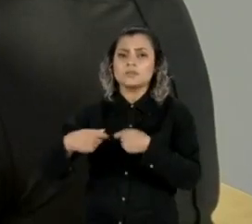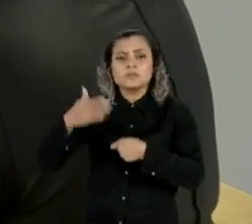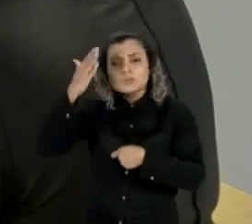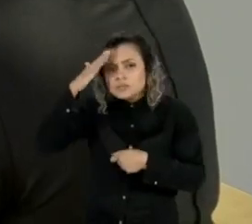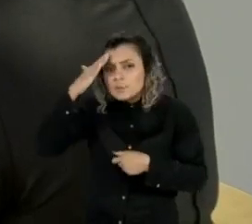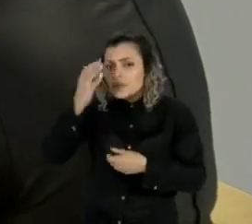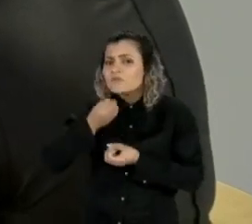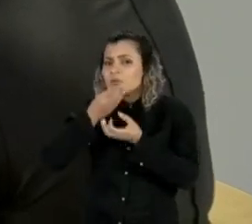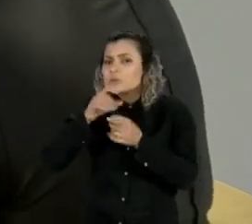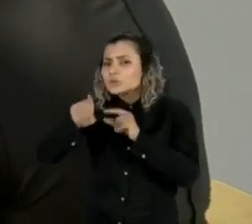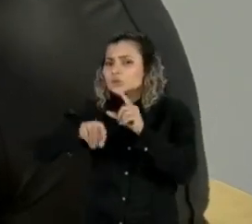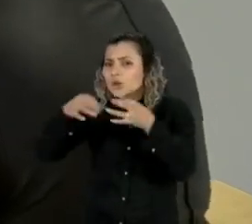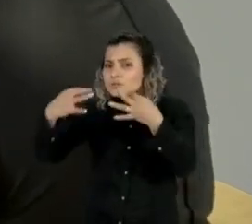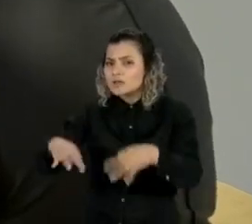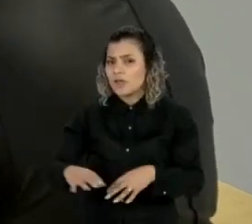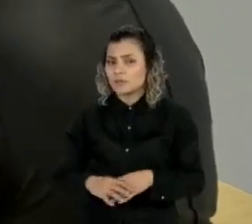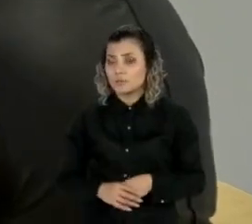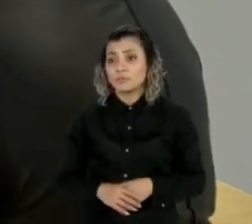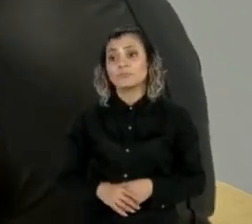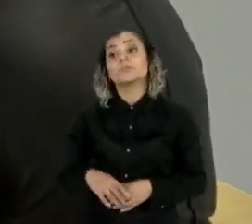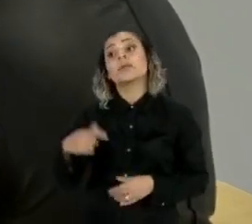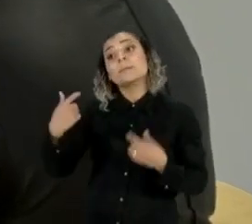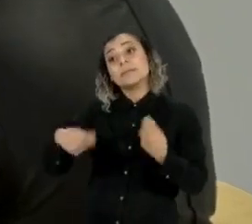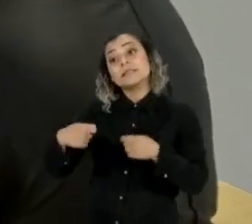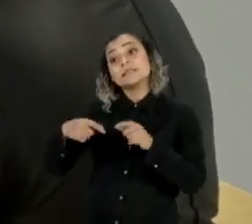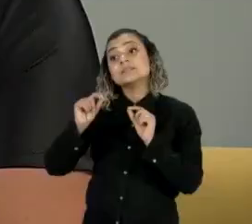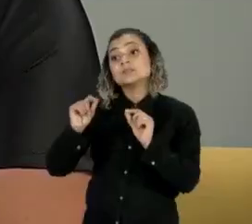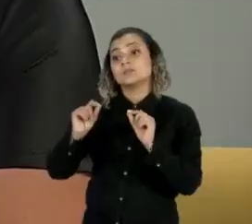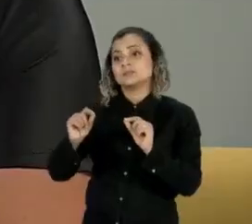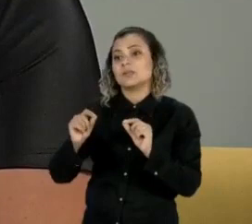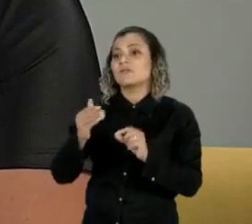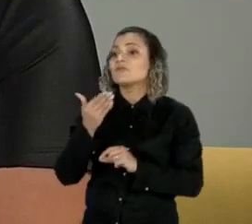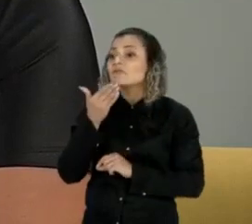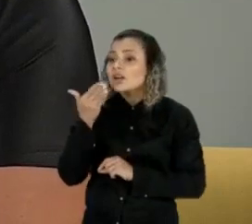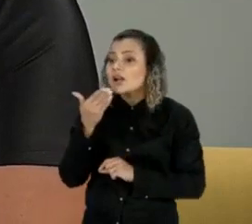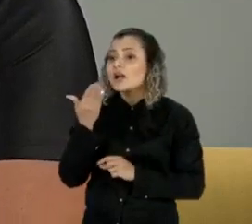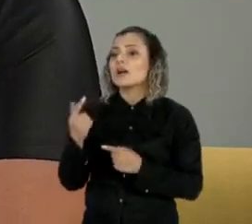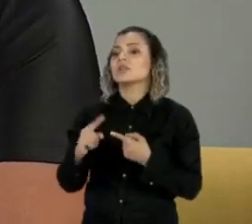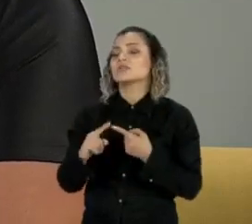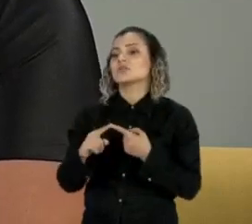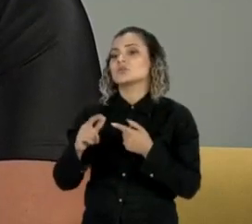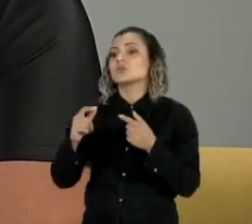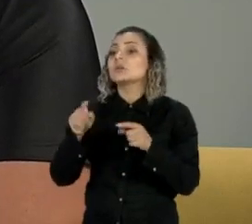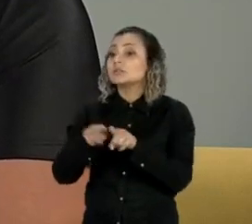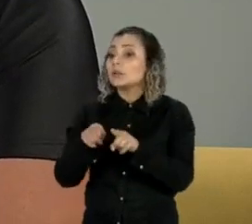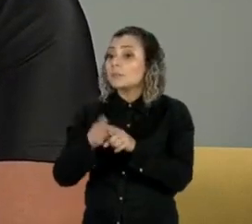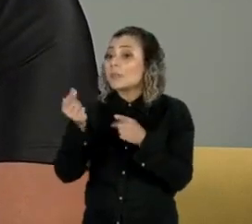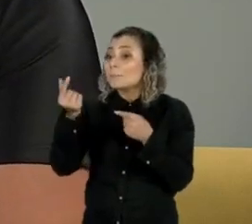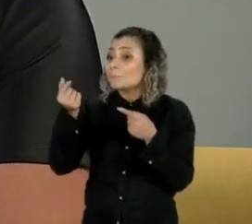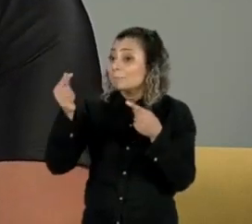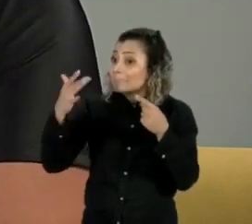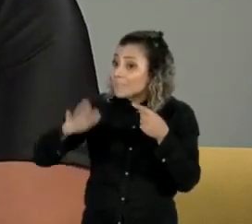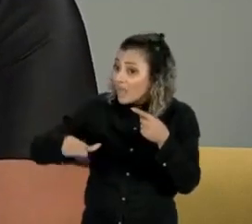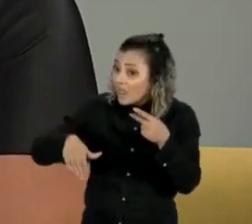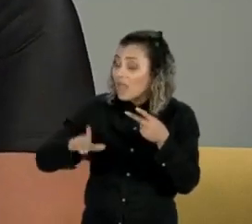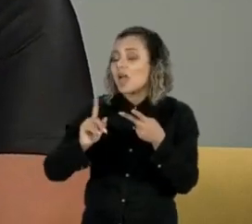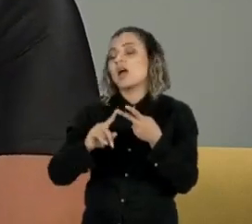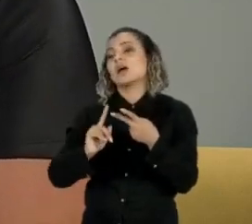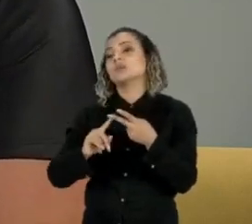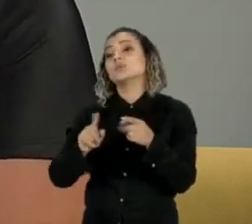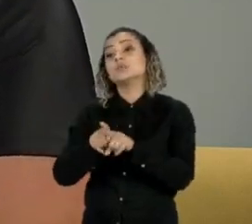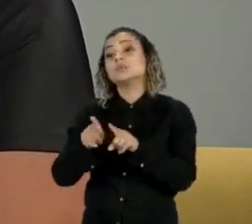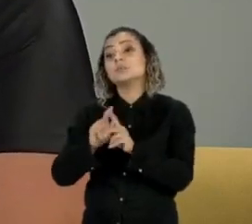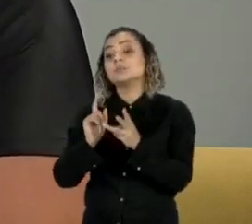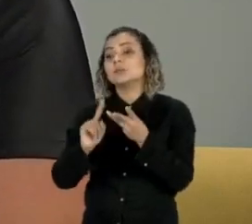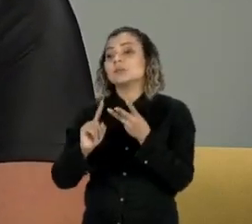consideração para fazer uma boa escolha? Primeira coisa, a facilidade, né? Tem que ser fácil acesso, tem que ter o custo-benefício bom. Então, o